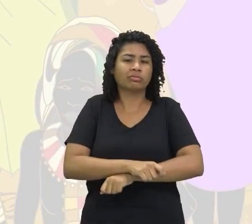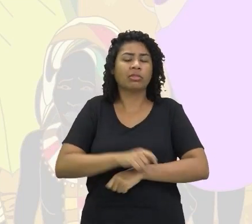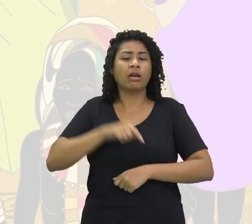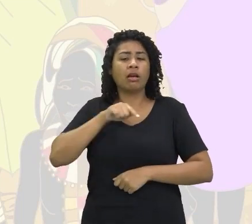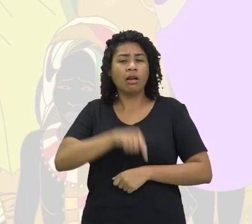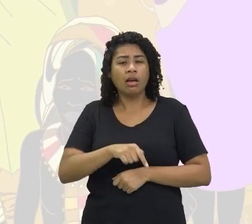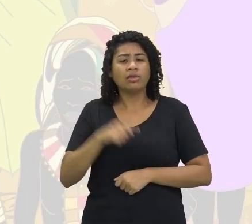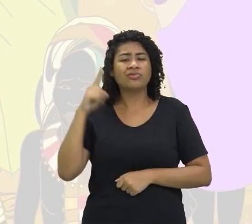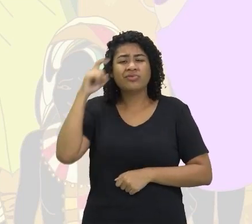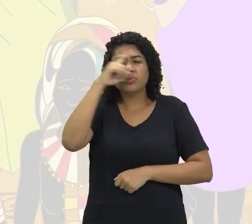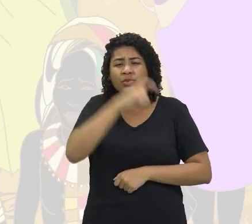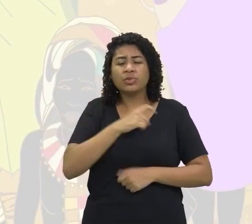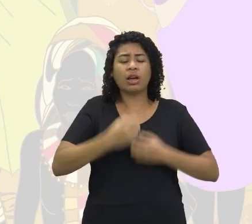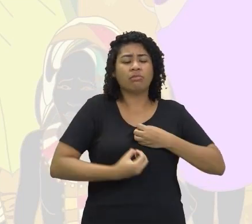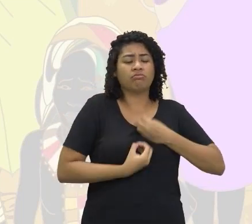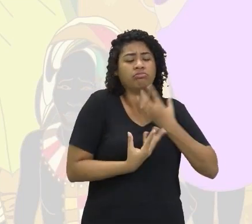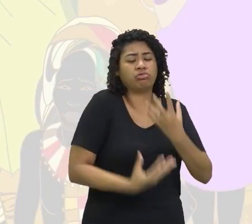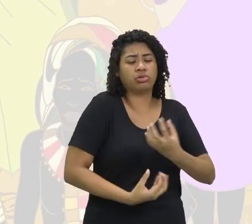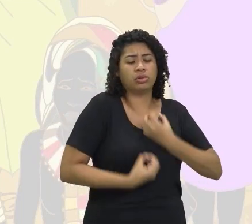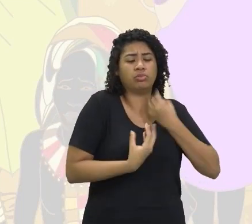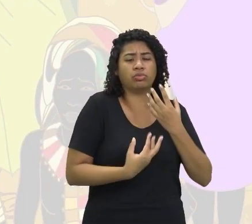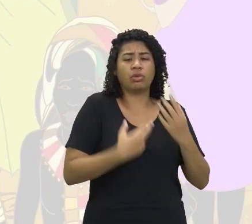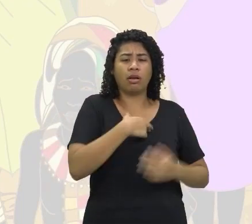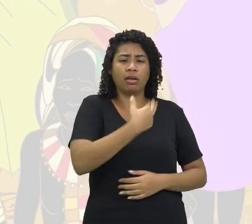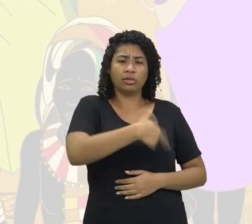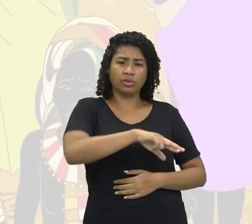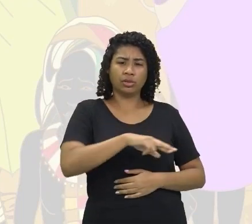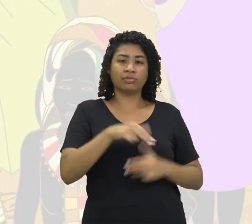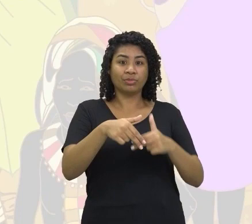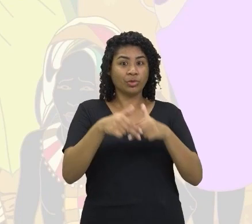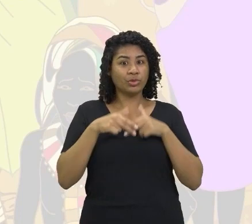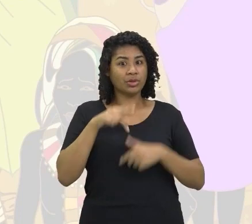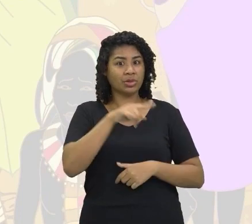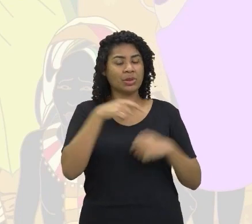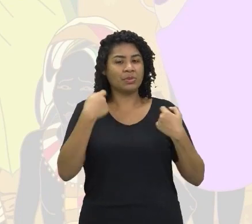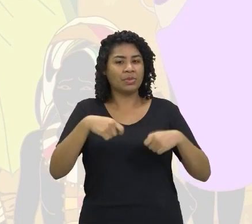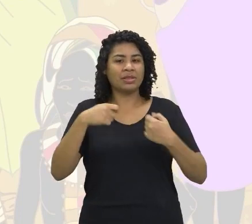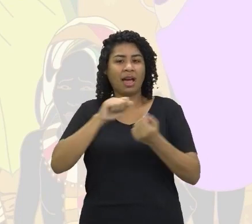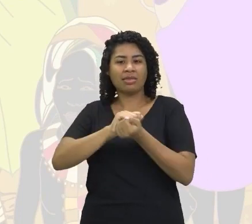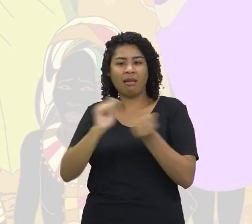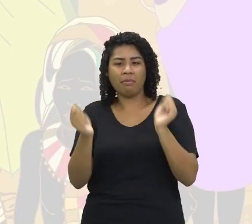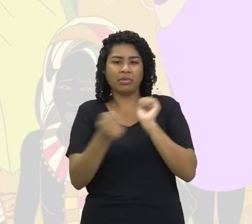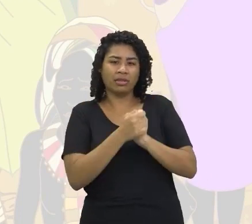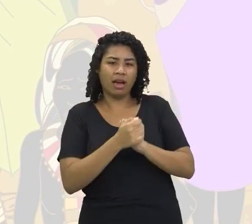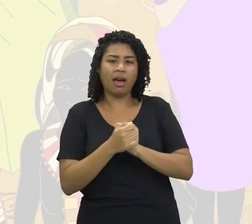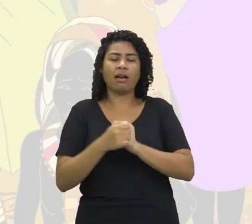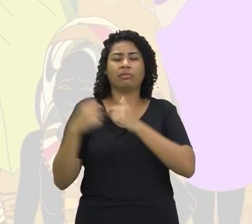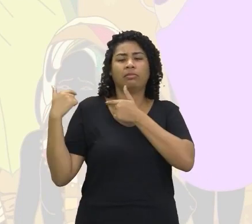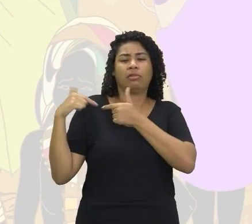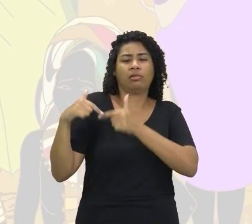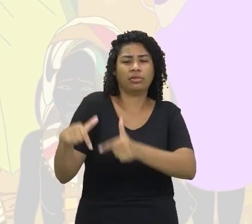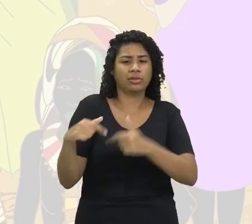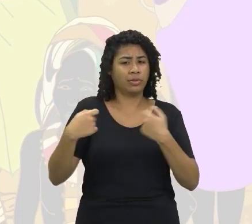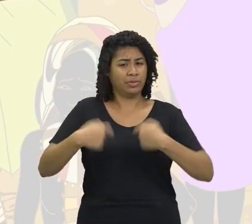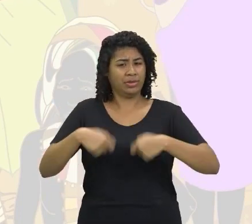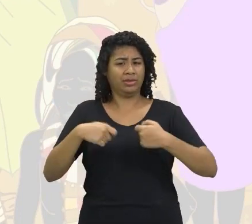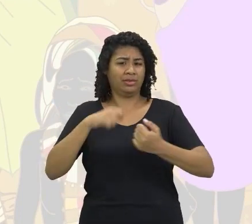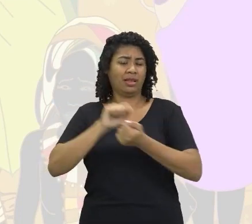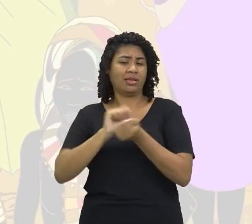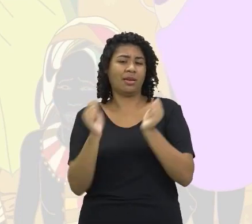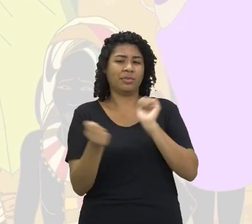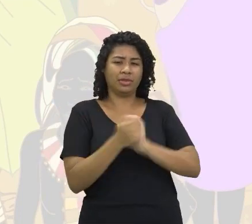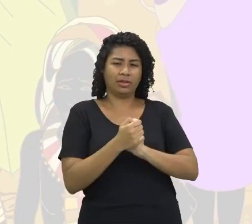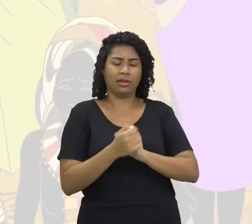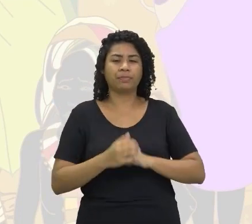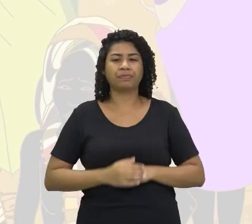essa razão, tiveram que adaptar seus costumes e crenças para preservar sua tradição. Hoje, sua